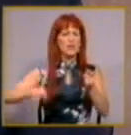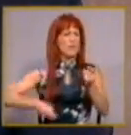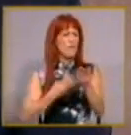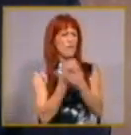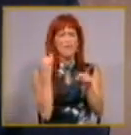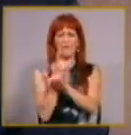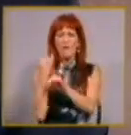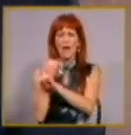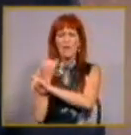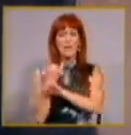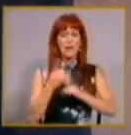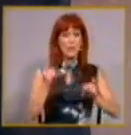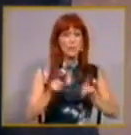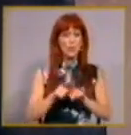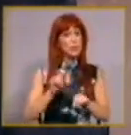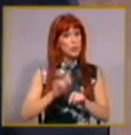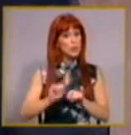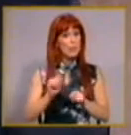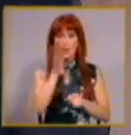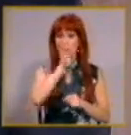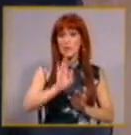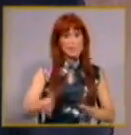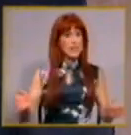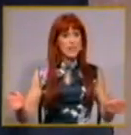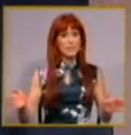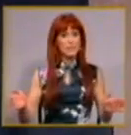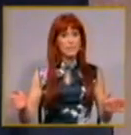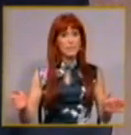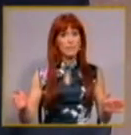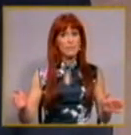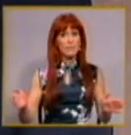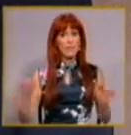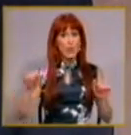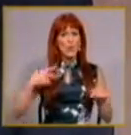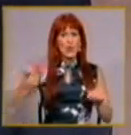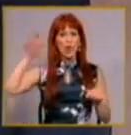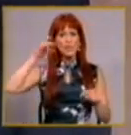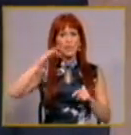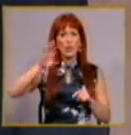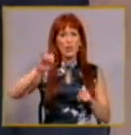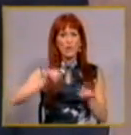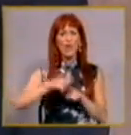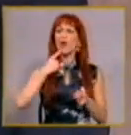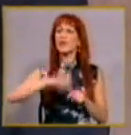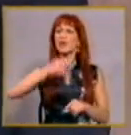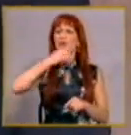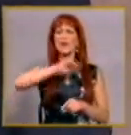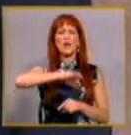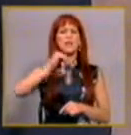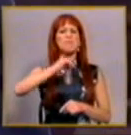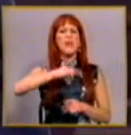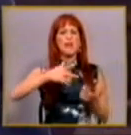têm, evidentemente, que ter o seu tempo de aplicação. Agora, hoje nós ouvimos o Partido Socialista voltar a falar do salário